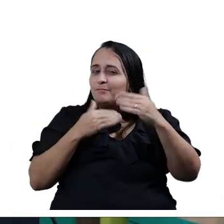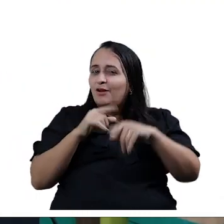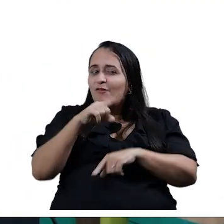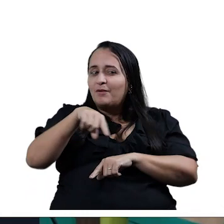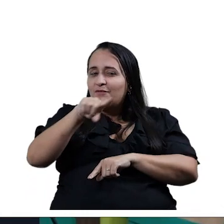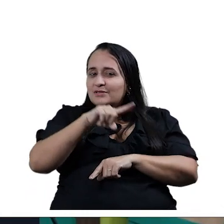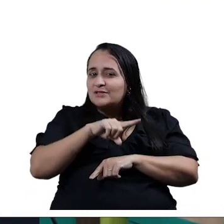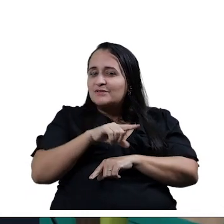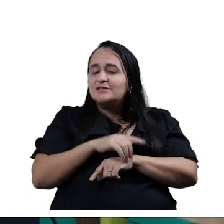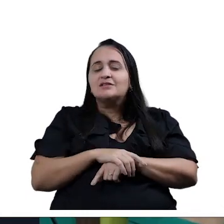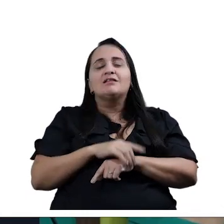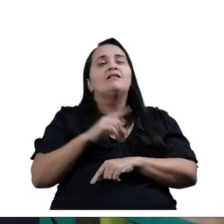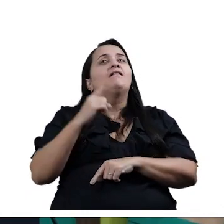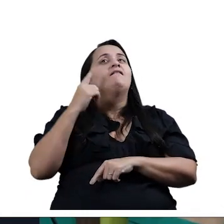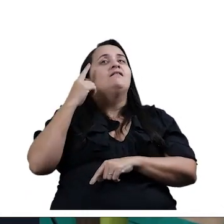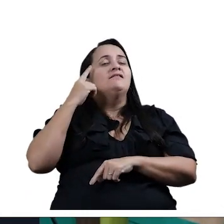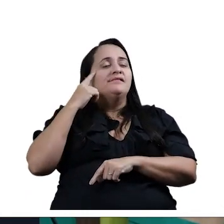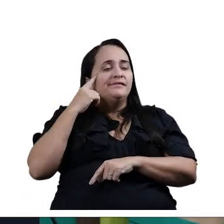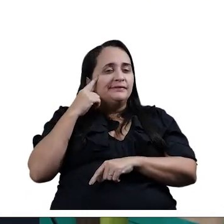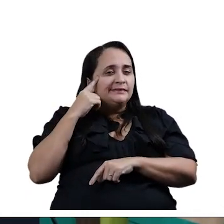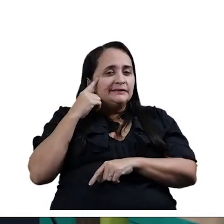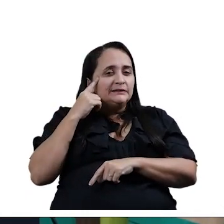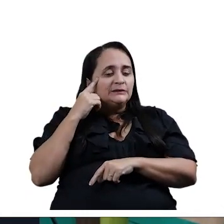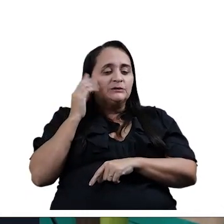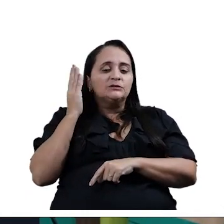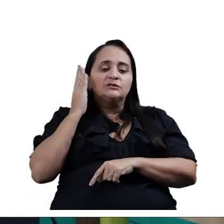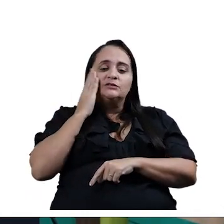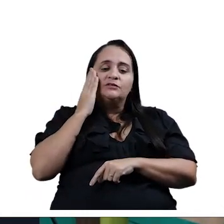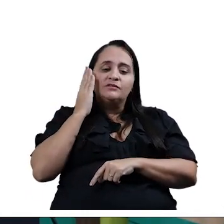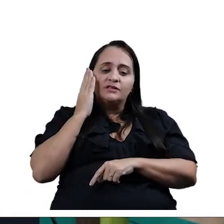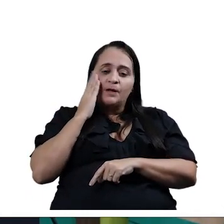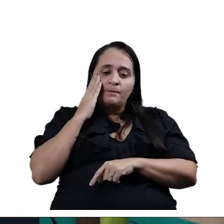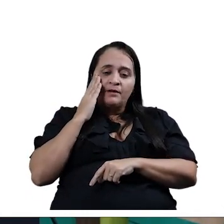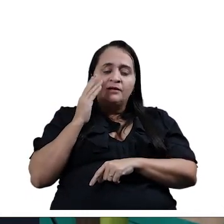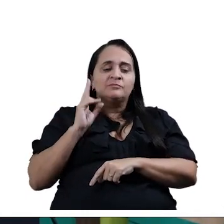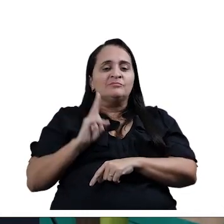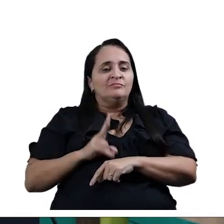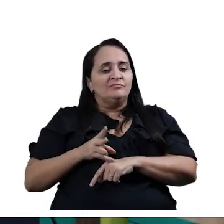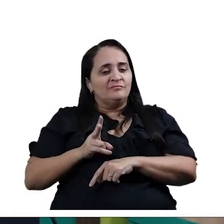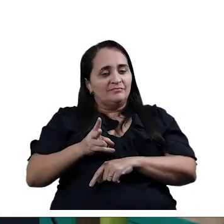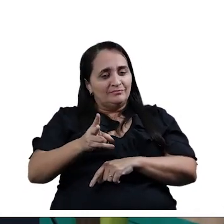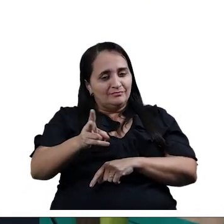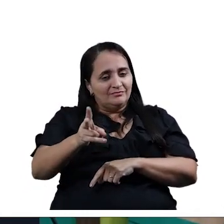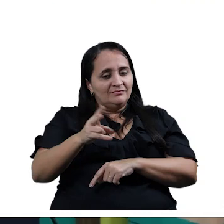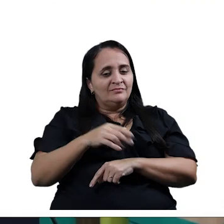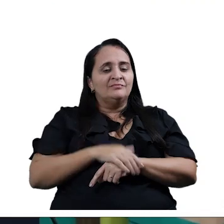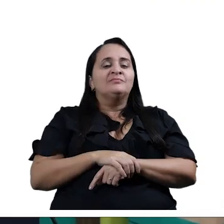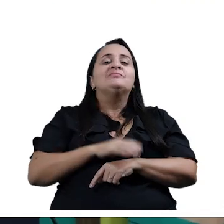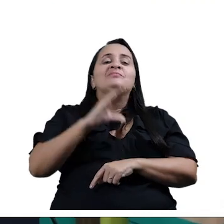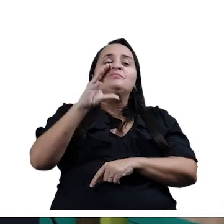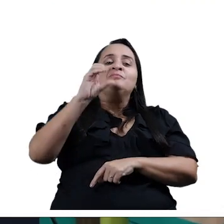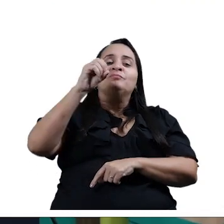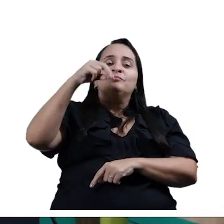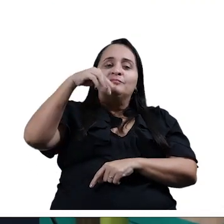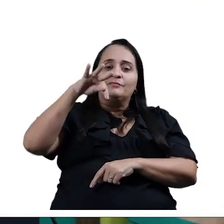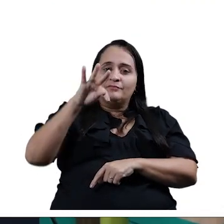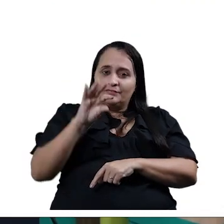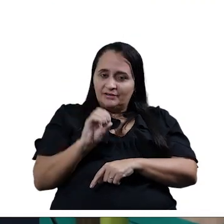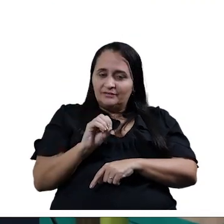sondar o conhecimento que você tem em relação a esses gêneros textuais. Hoje vamos dar continuidade falando do